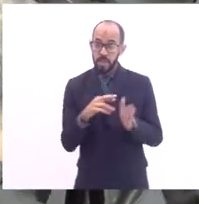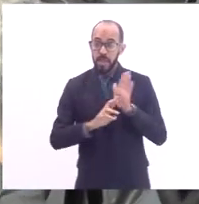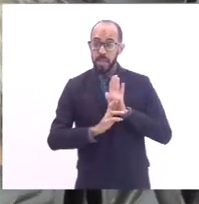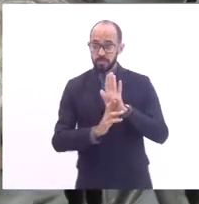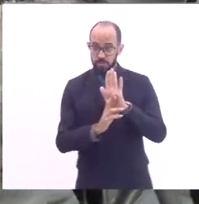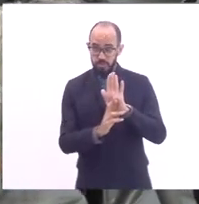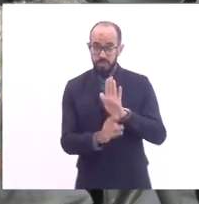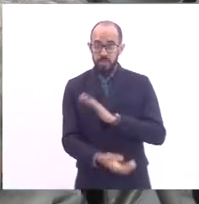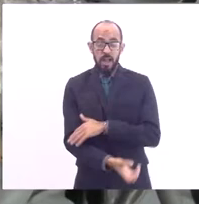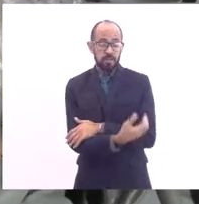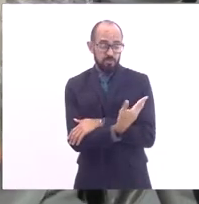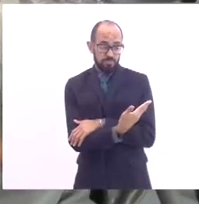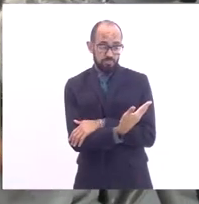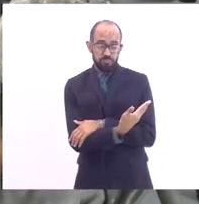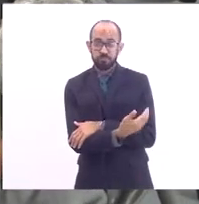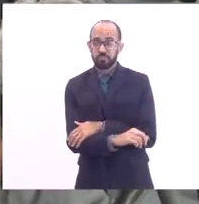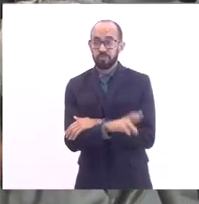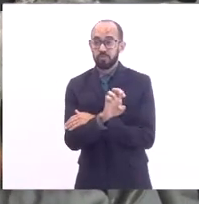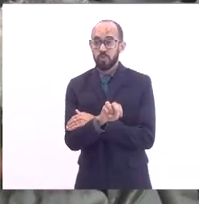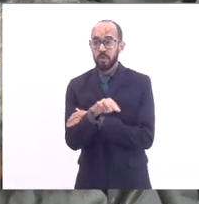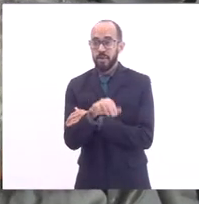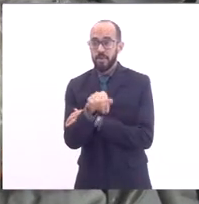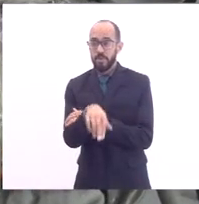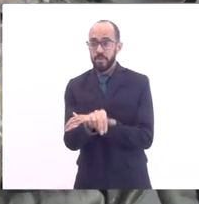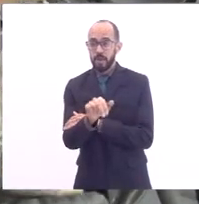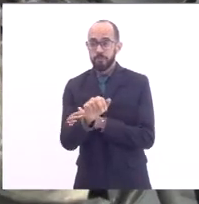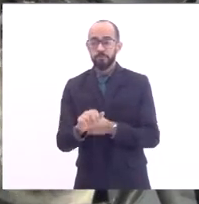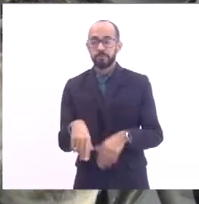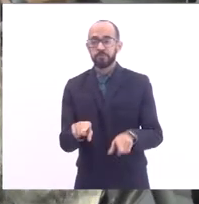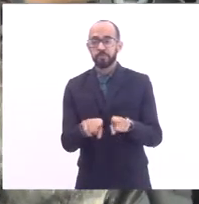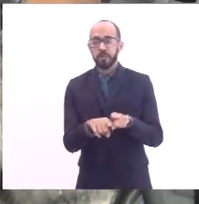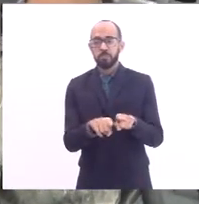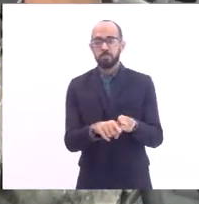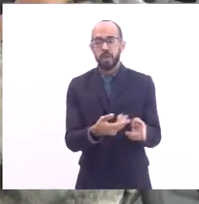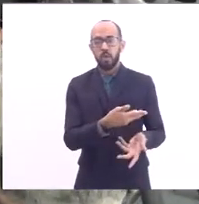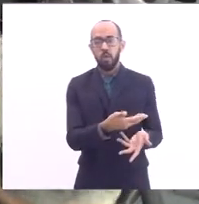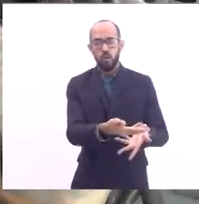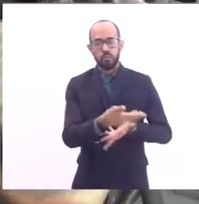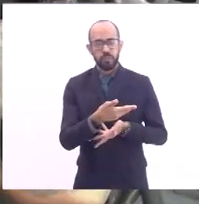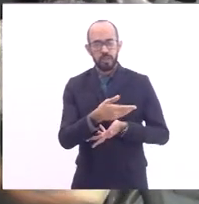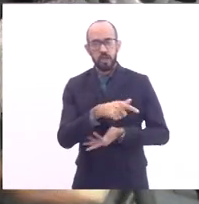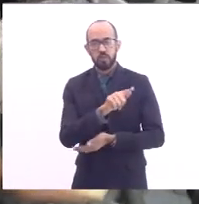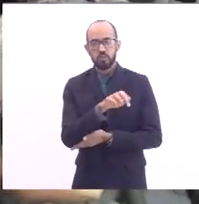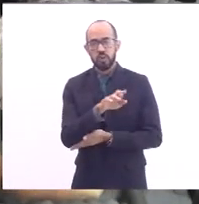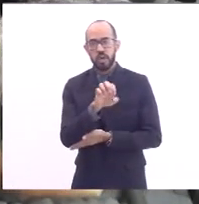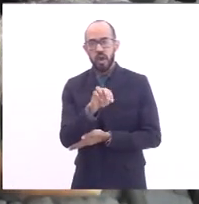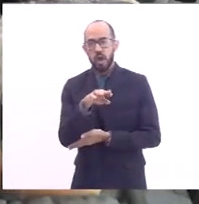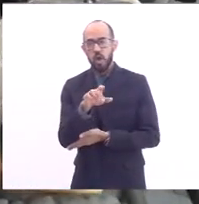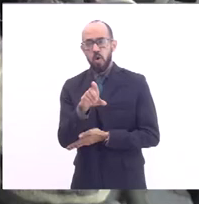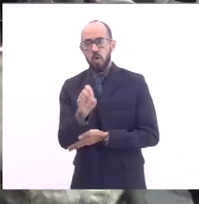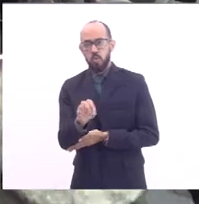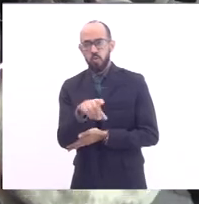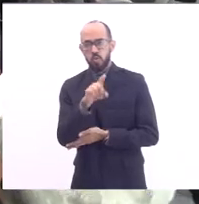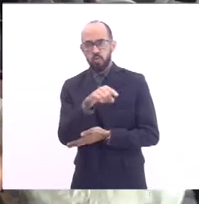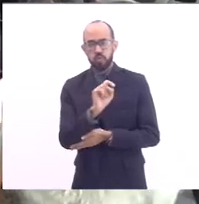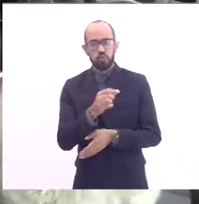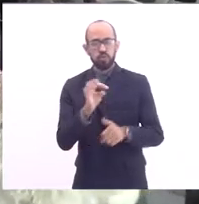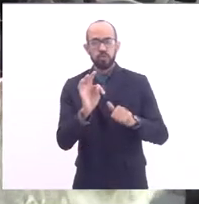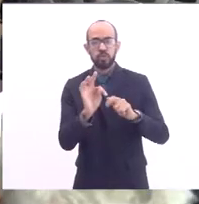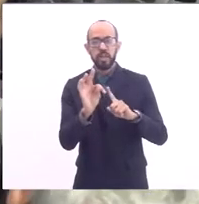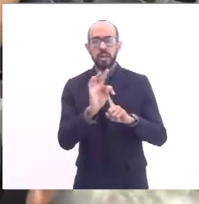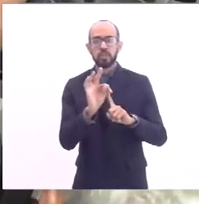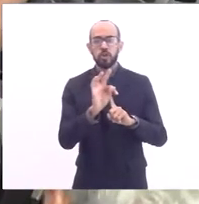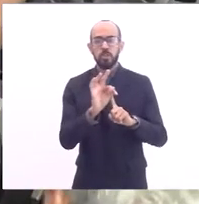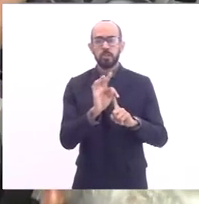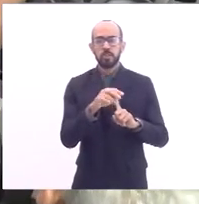Renan. E chamar também o Geraldo Menezes, que preside o PDT de Teresópolis